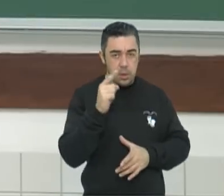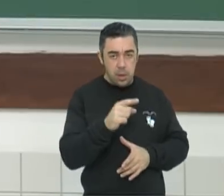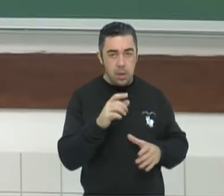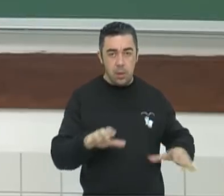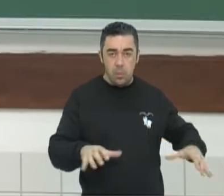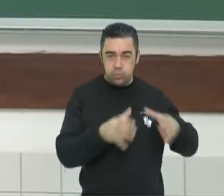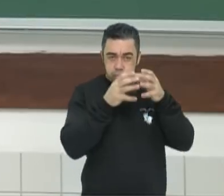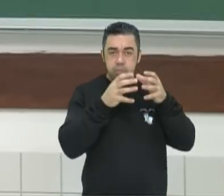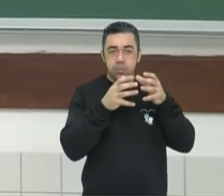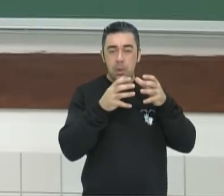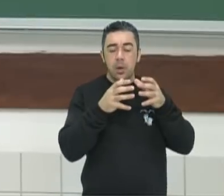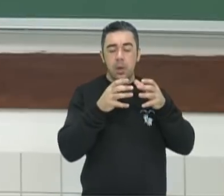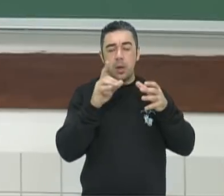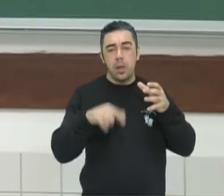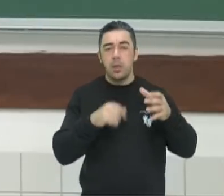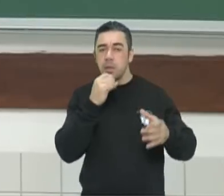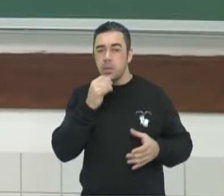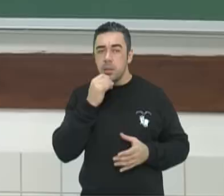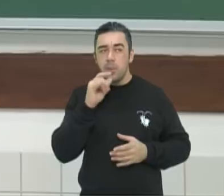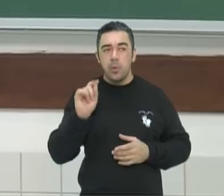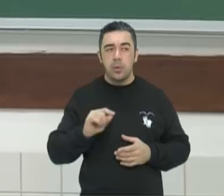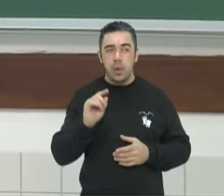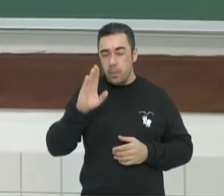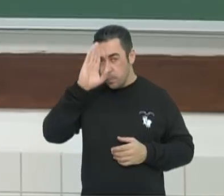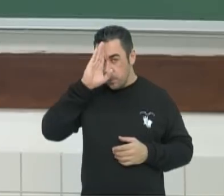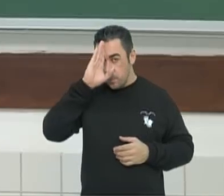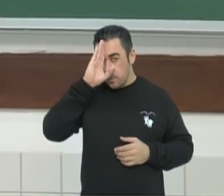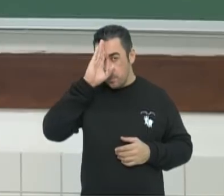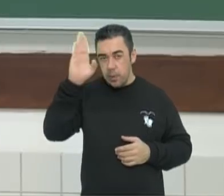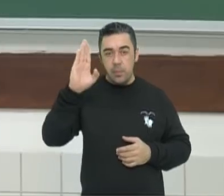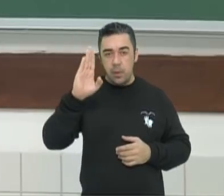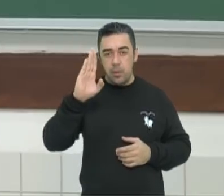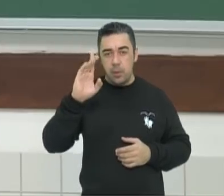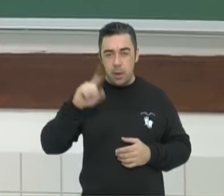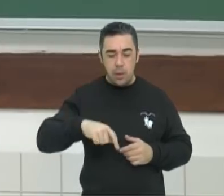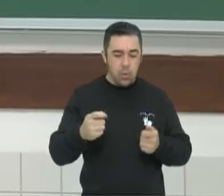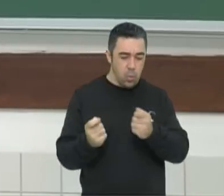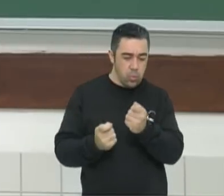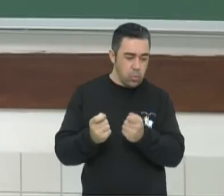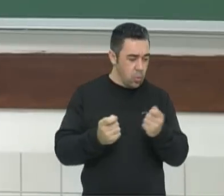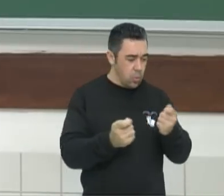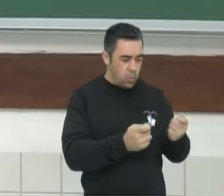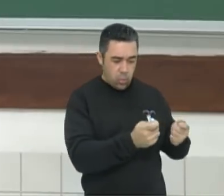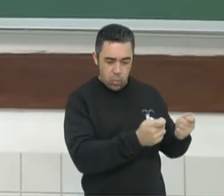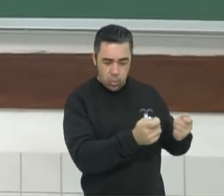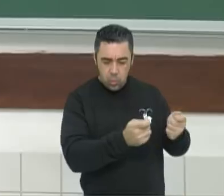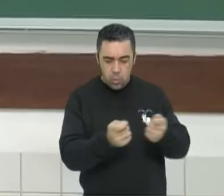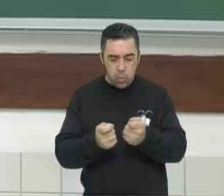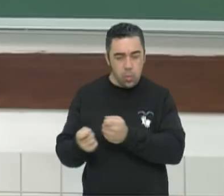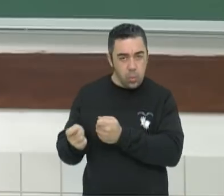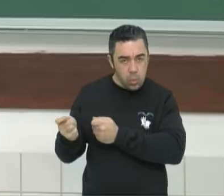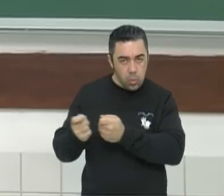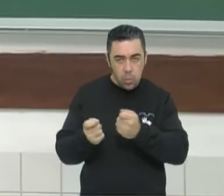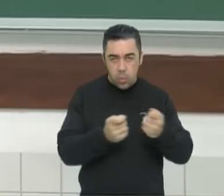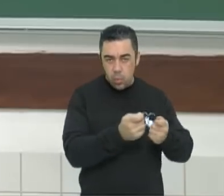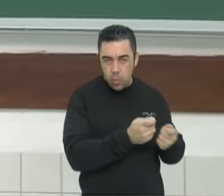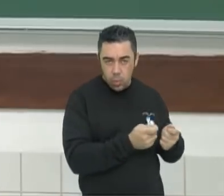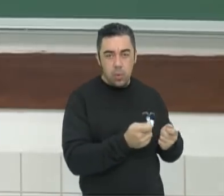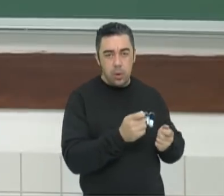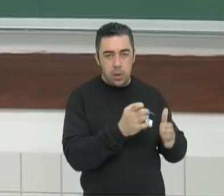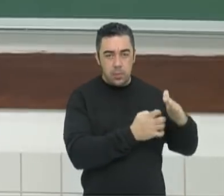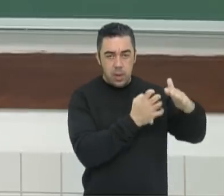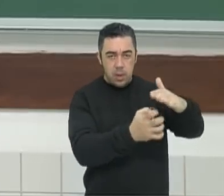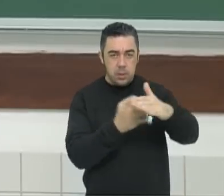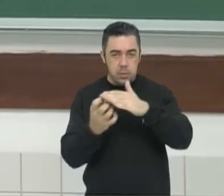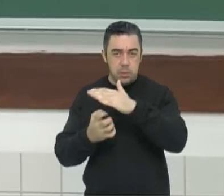dessa associação, ela tem a primazia, ou seja, ela controla as demais empresas, ainda que